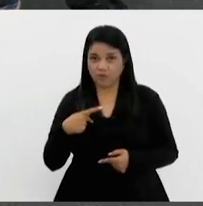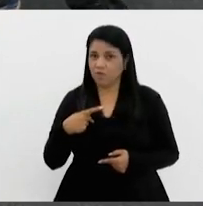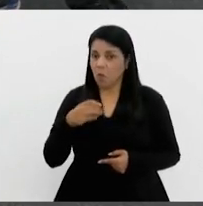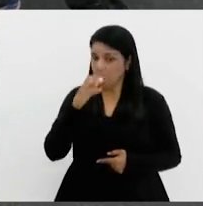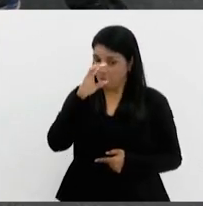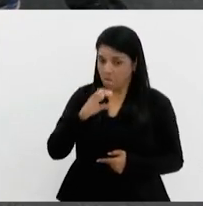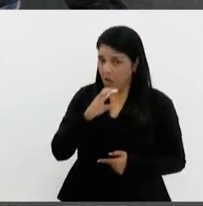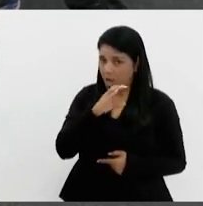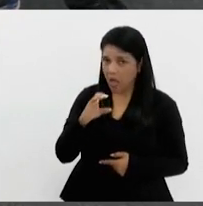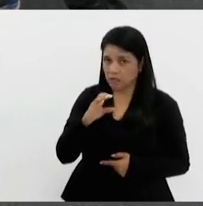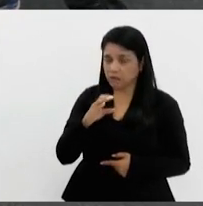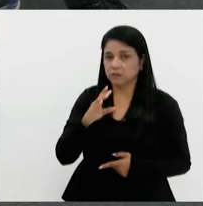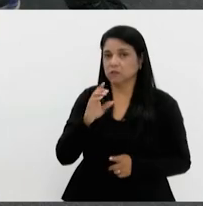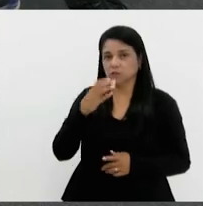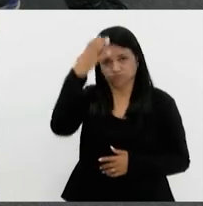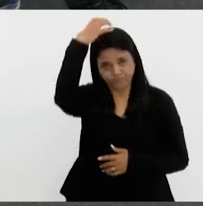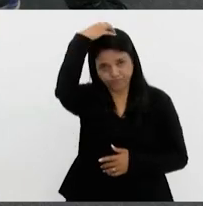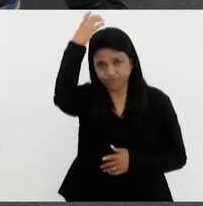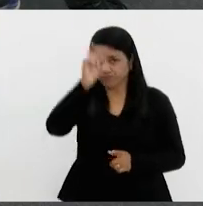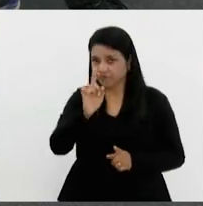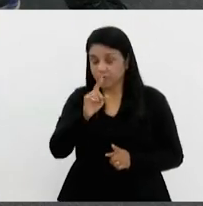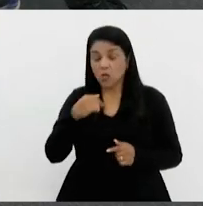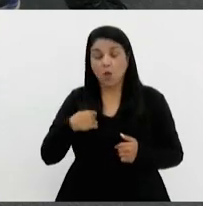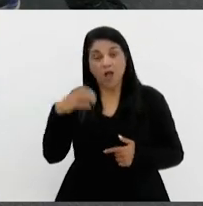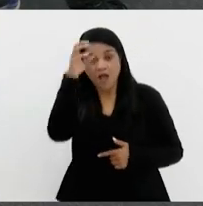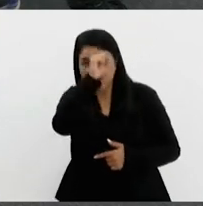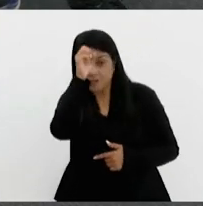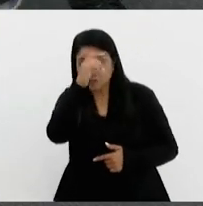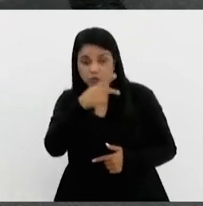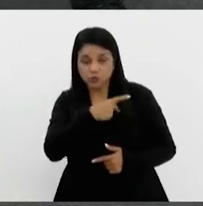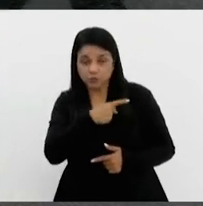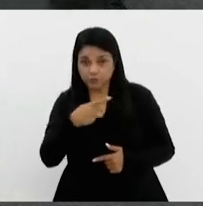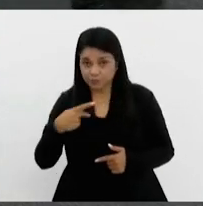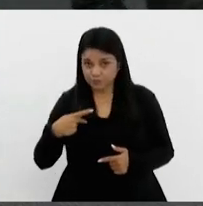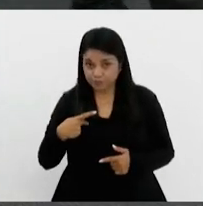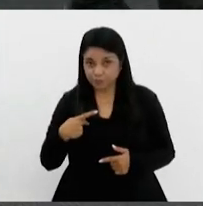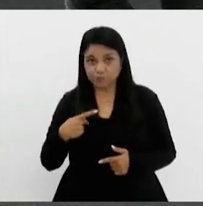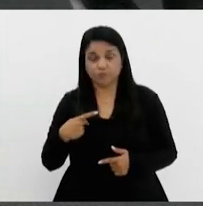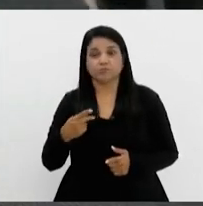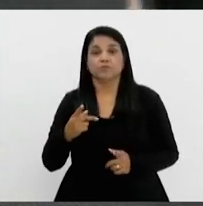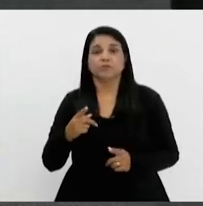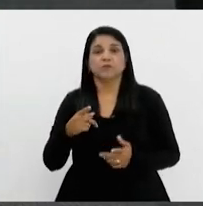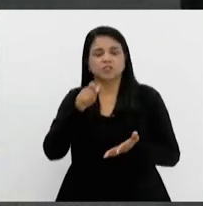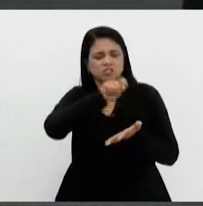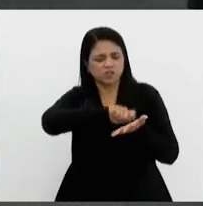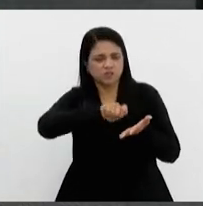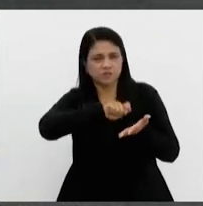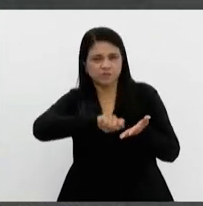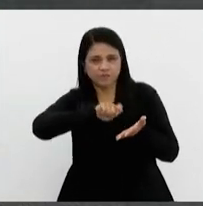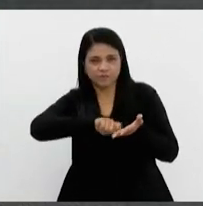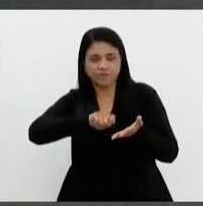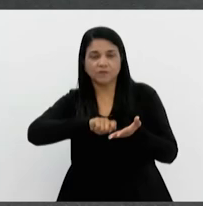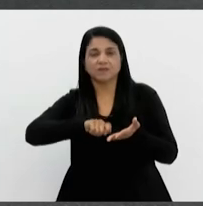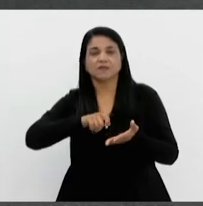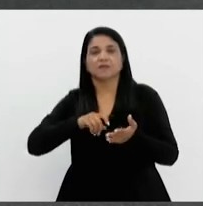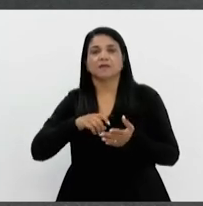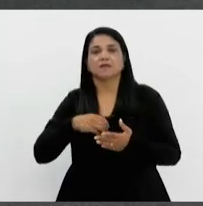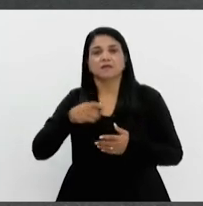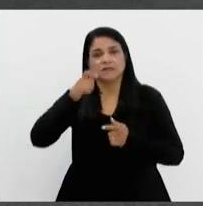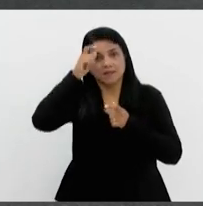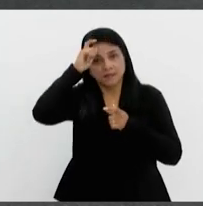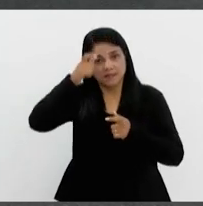nem com um bispo, não, com um pastor que escreveu uma tese de mestrado.